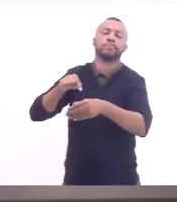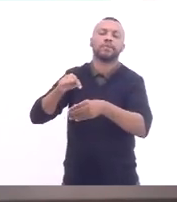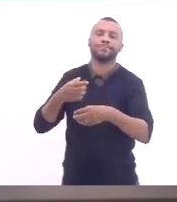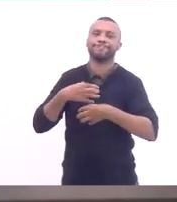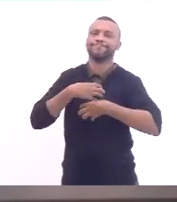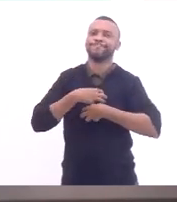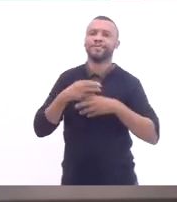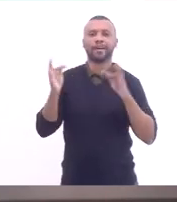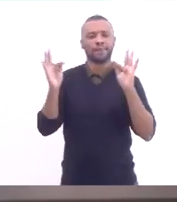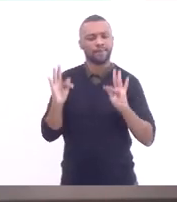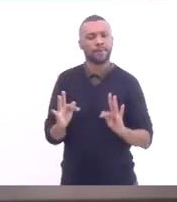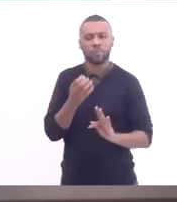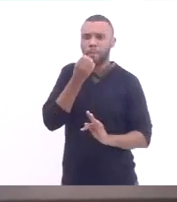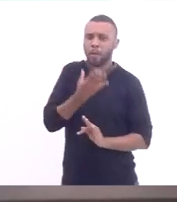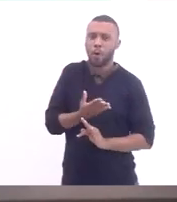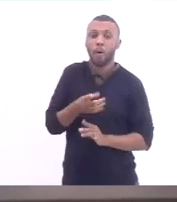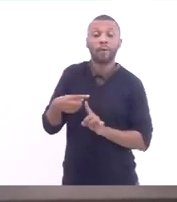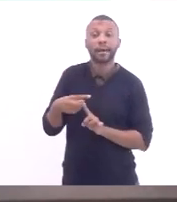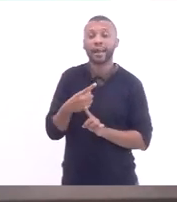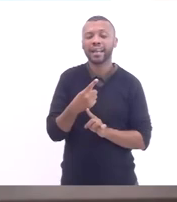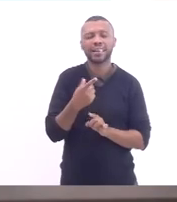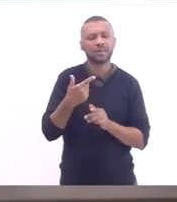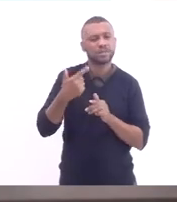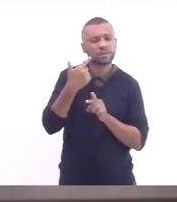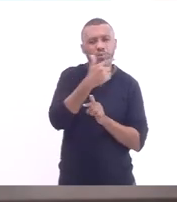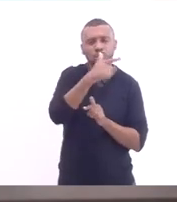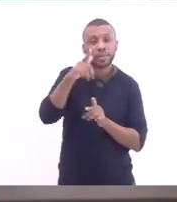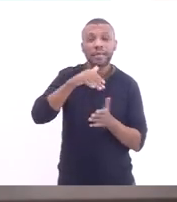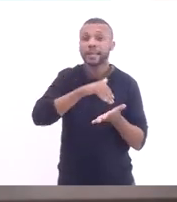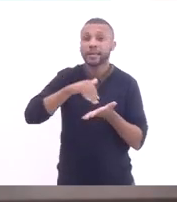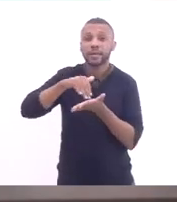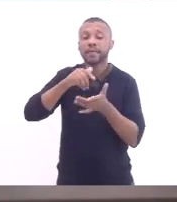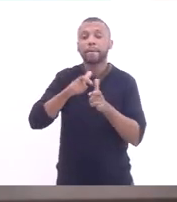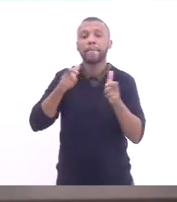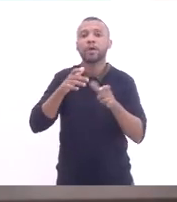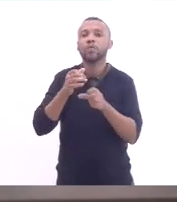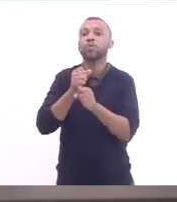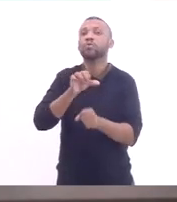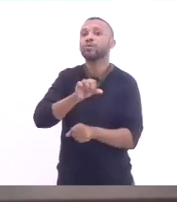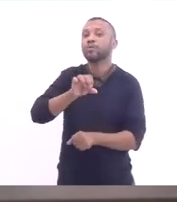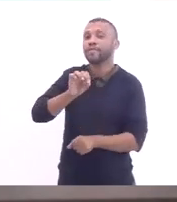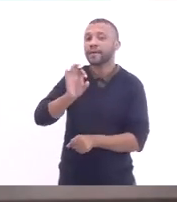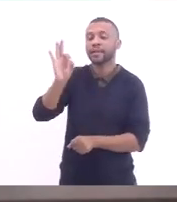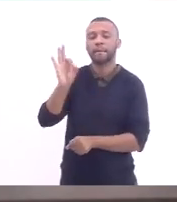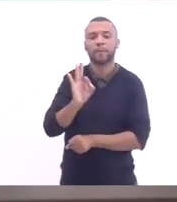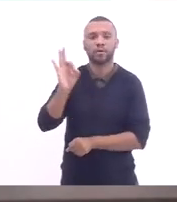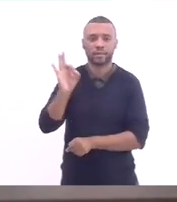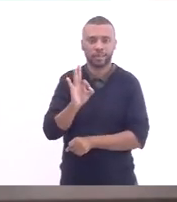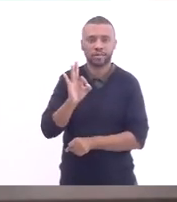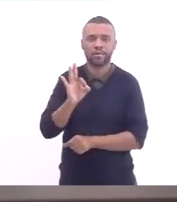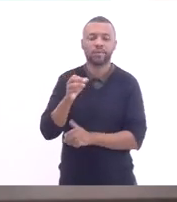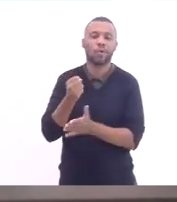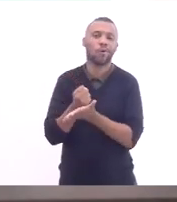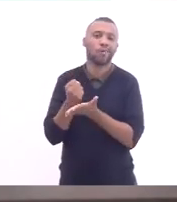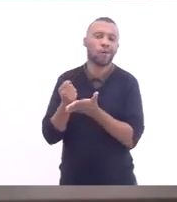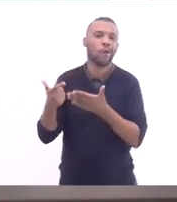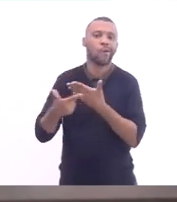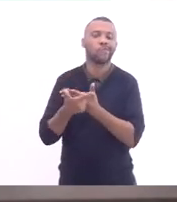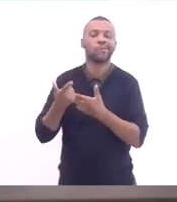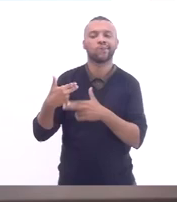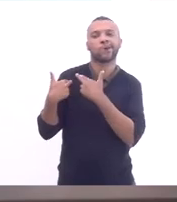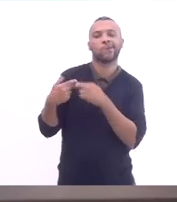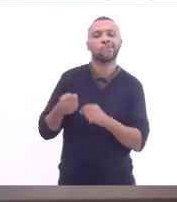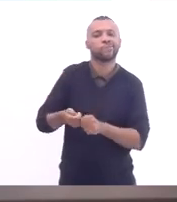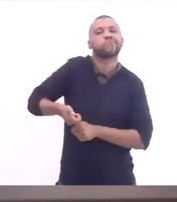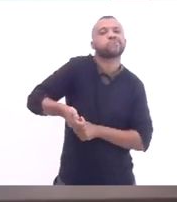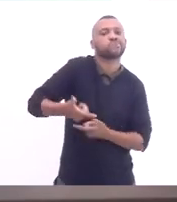que eu tenho. Porque em outras secretarias, mais de 90% são cargos